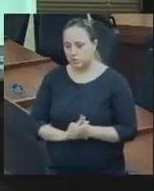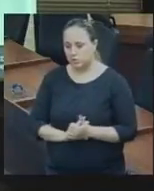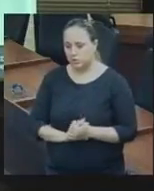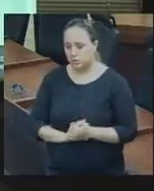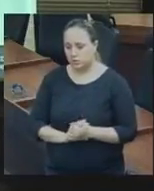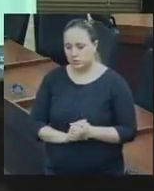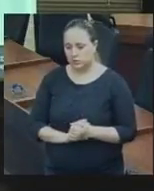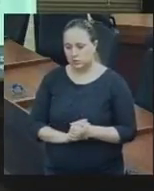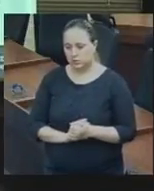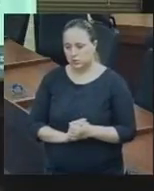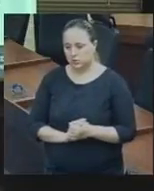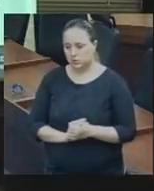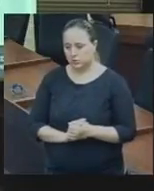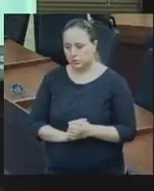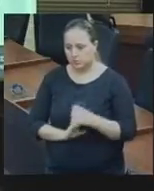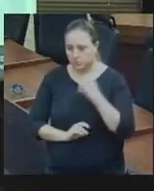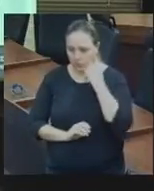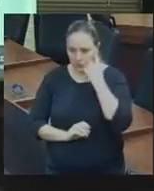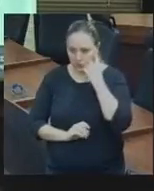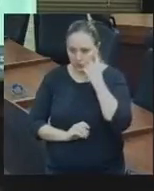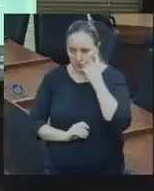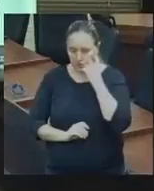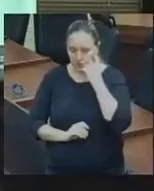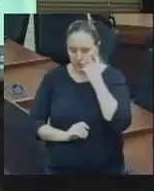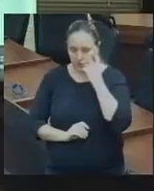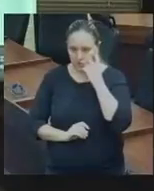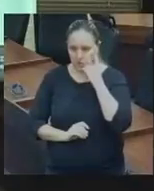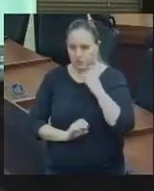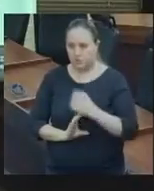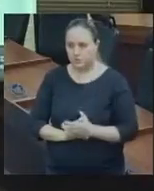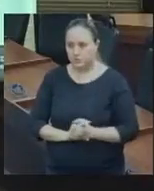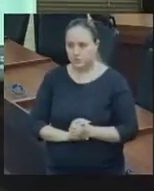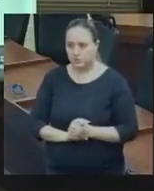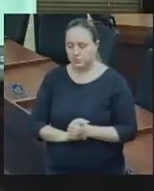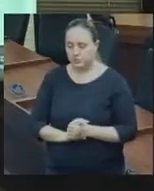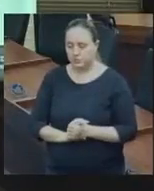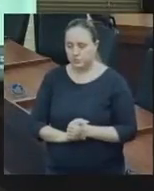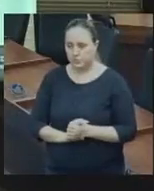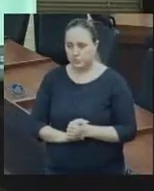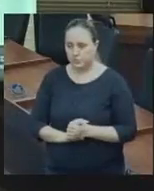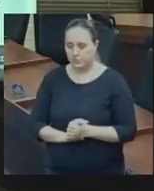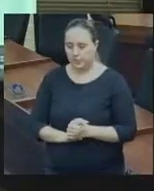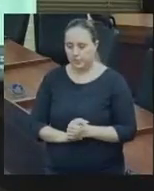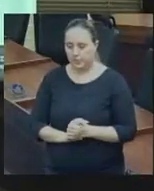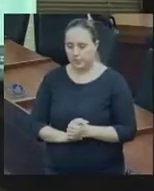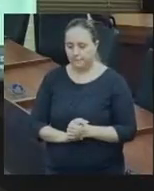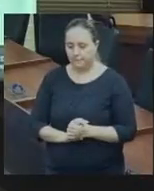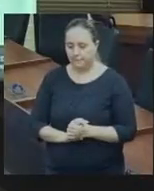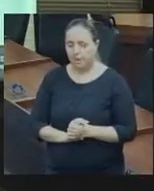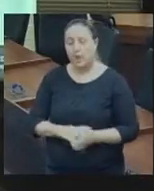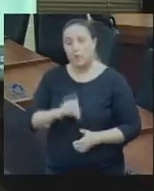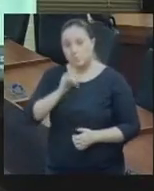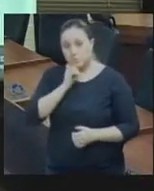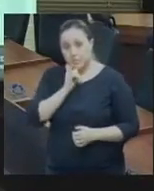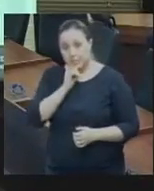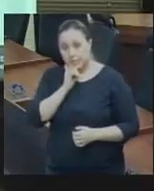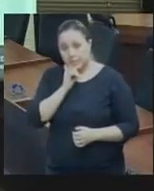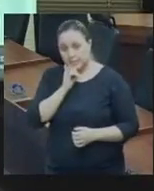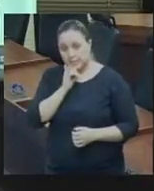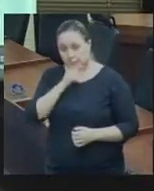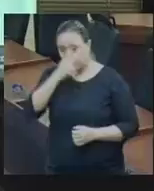não então é por exemplo a pessoas com